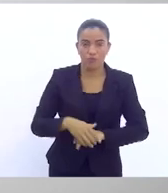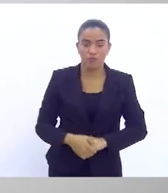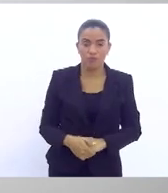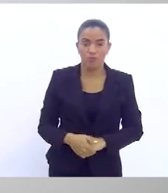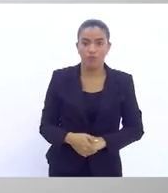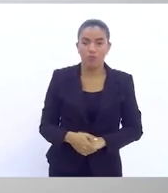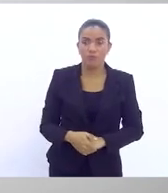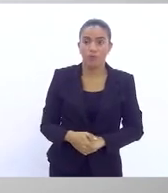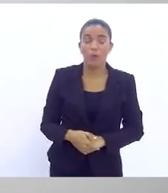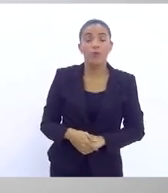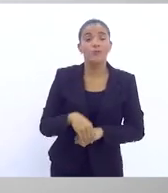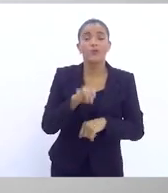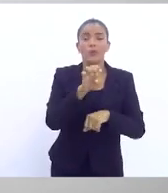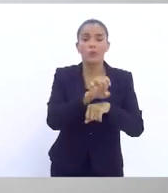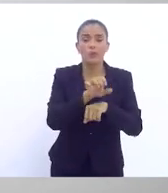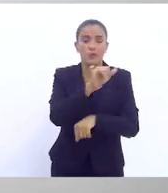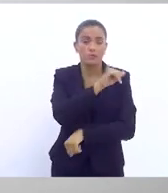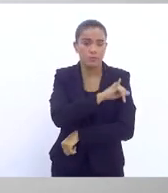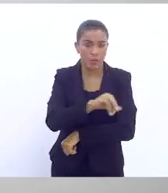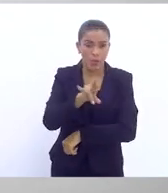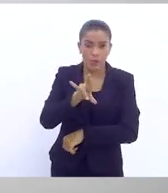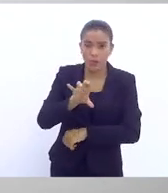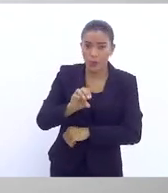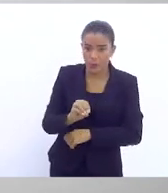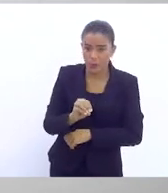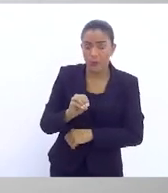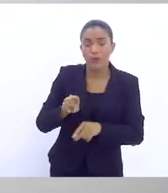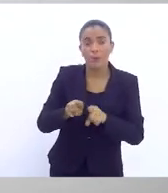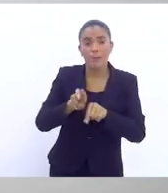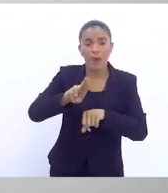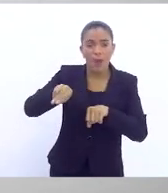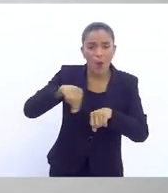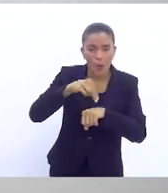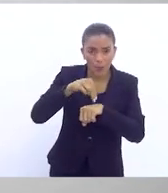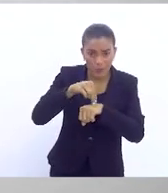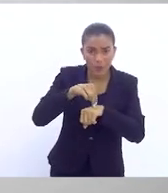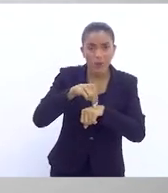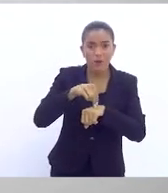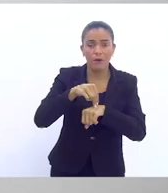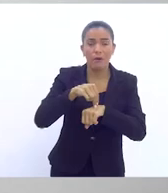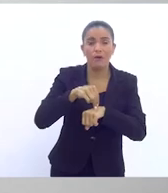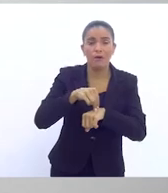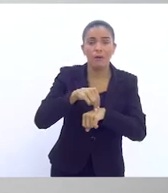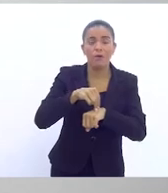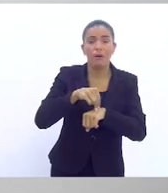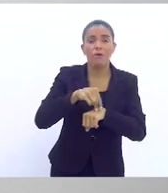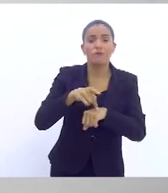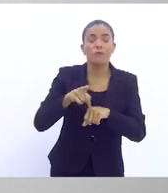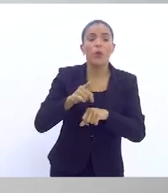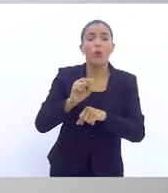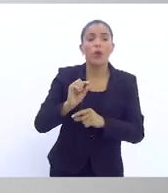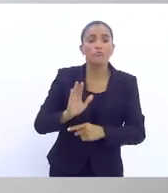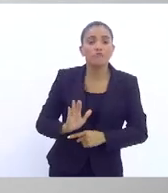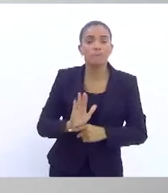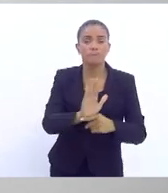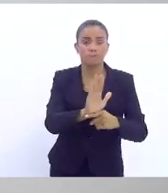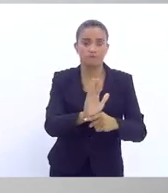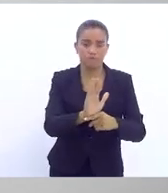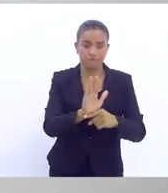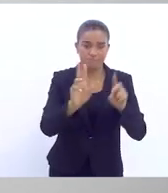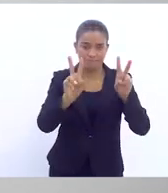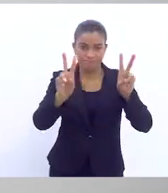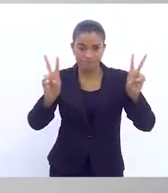onde o estado onde a união da benesse entre